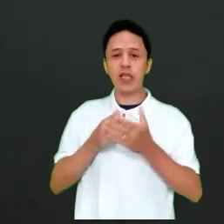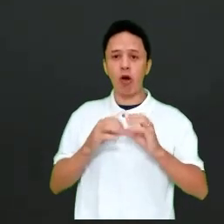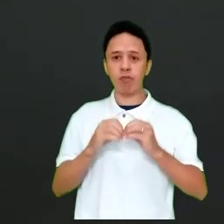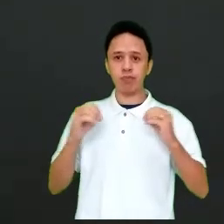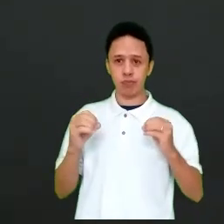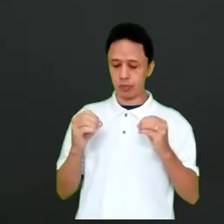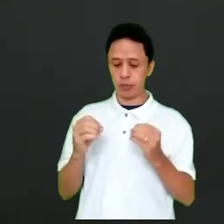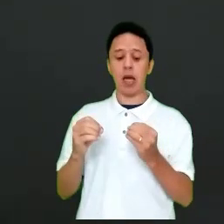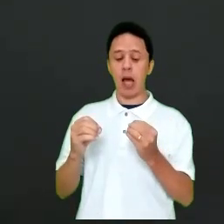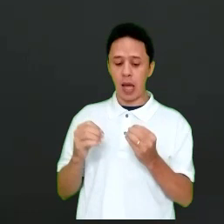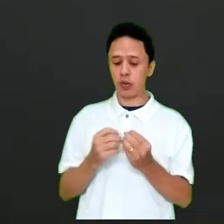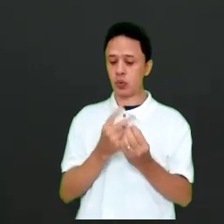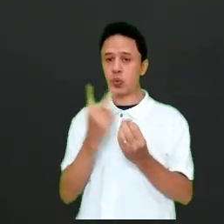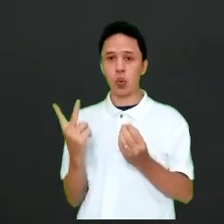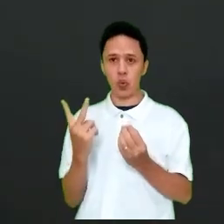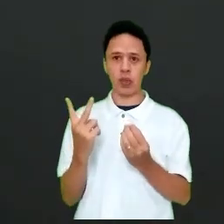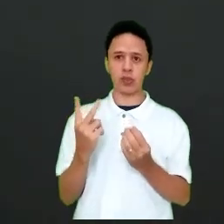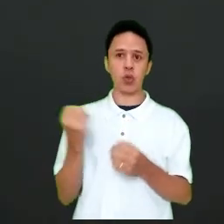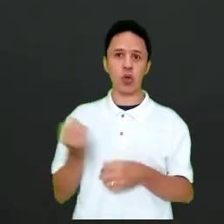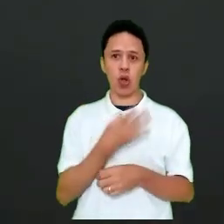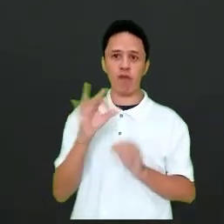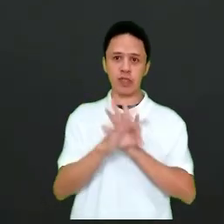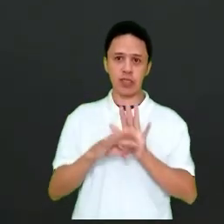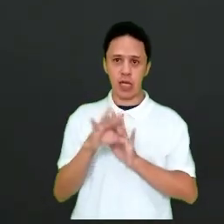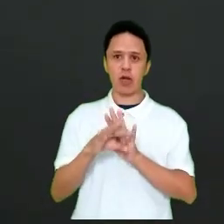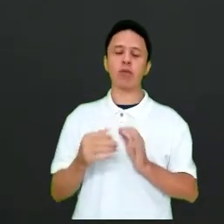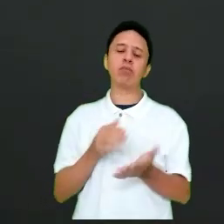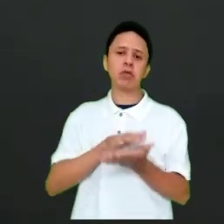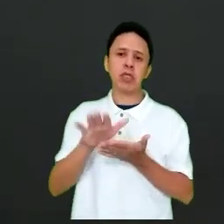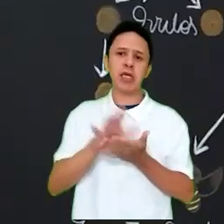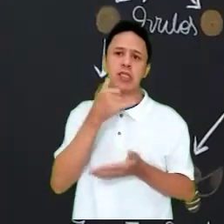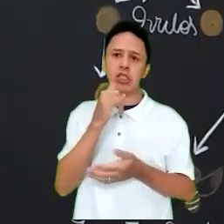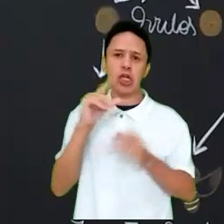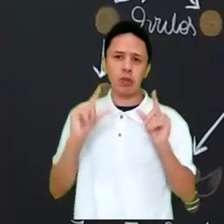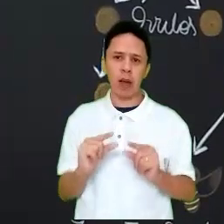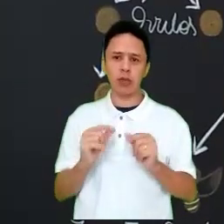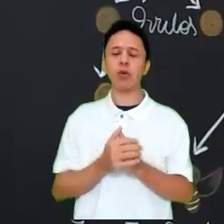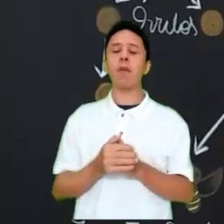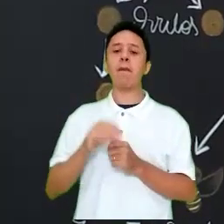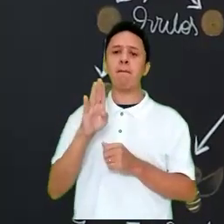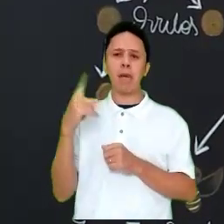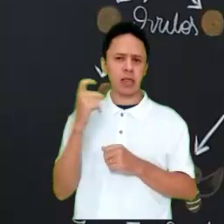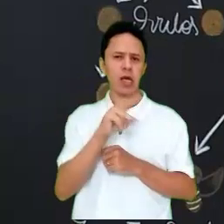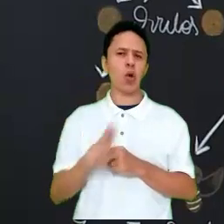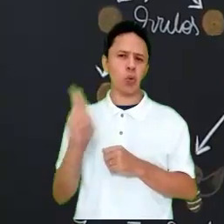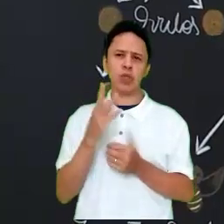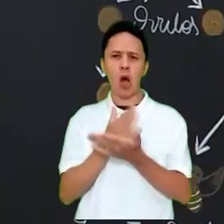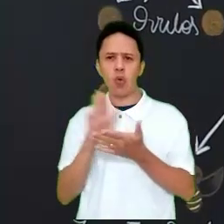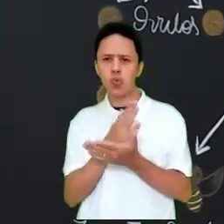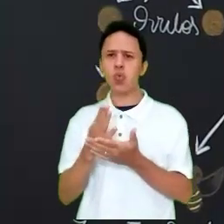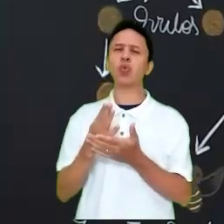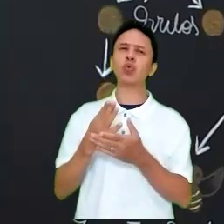de 2, eu formo duas novas células. É uma reprodução rápida, um gasto energético mais baixo, bactérias utilizam,